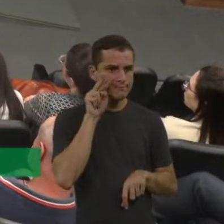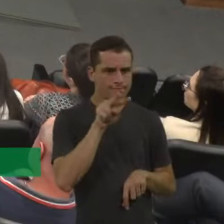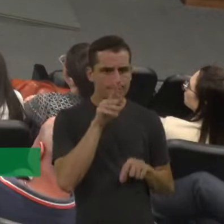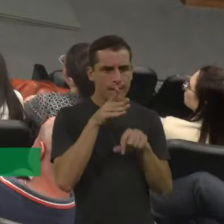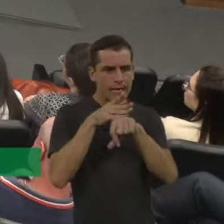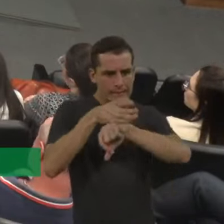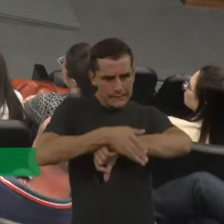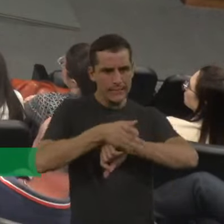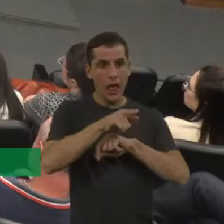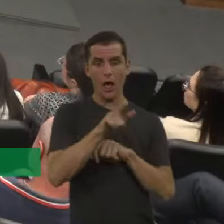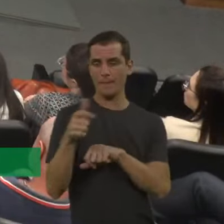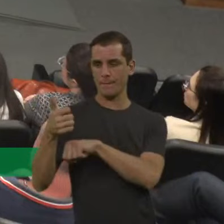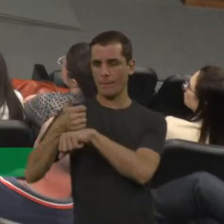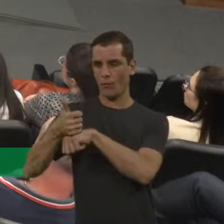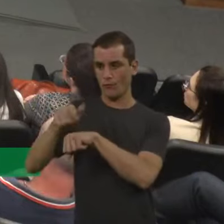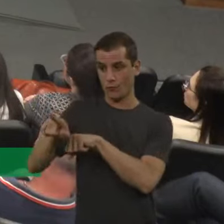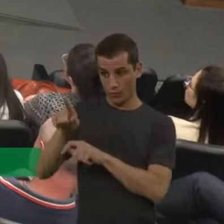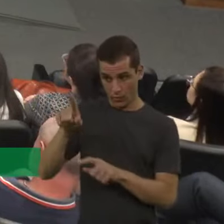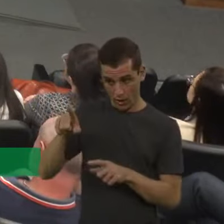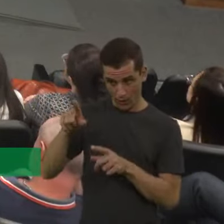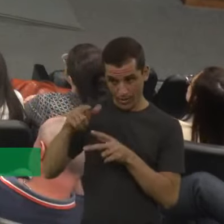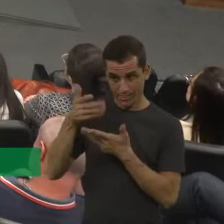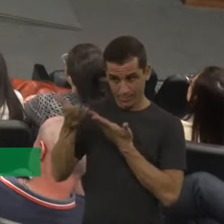com pacientes com angedema hereditário.